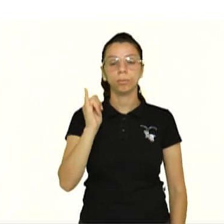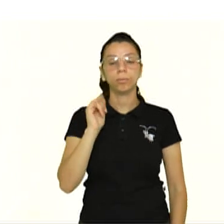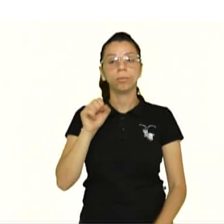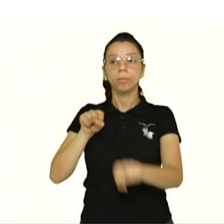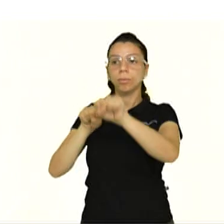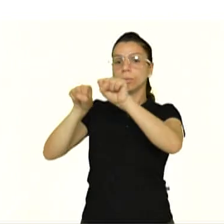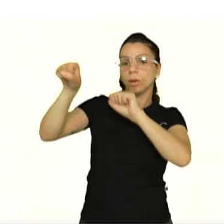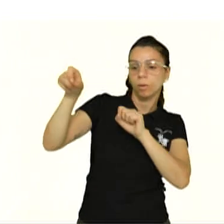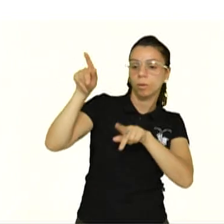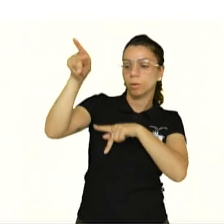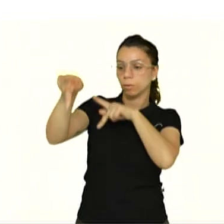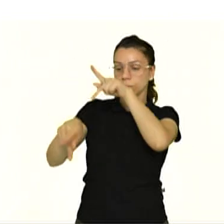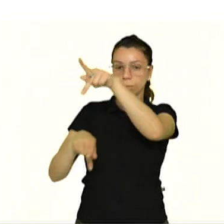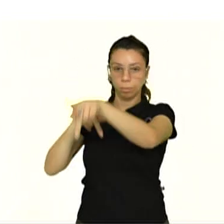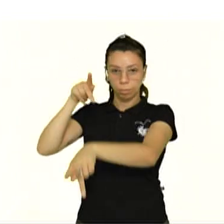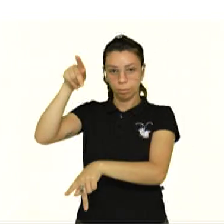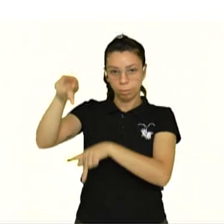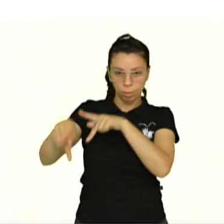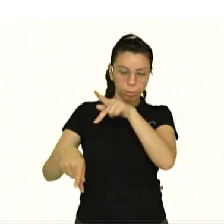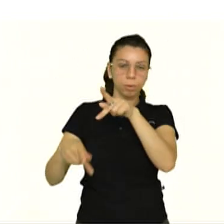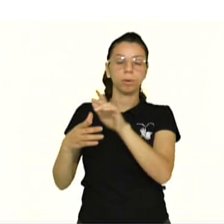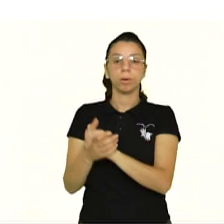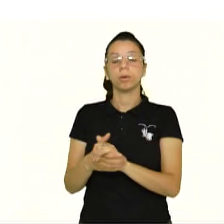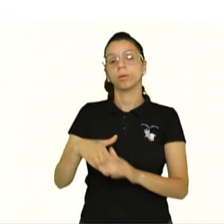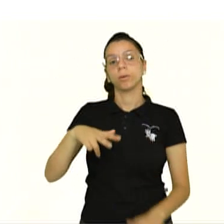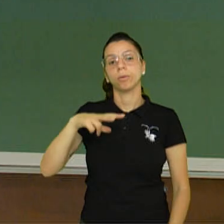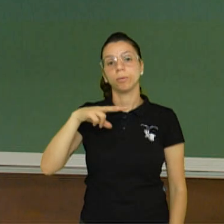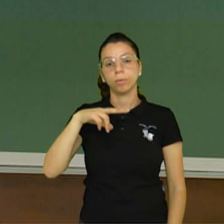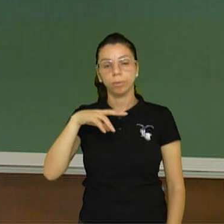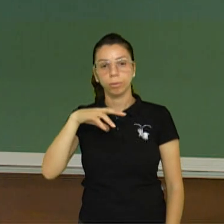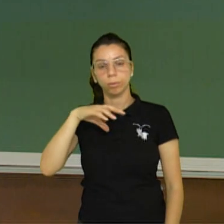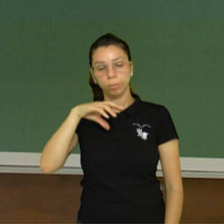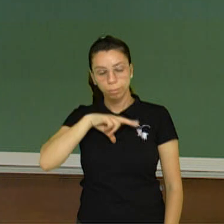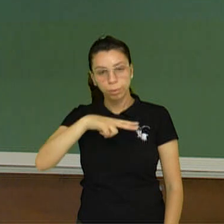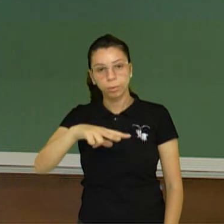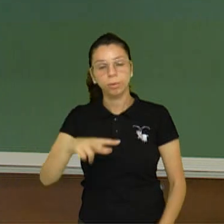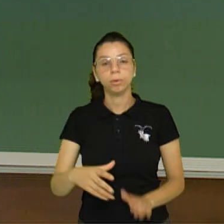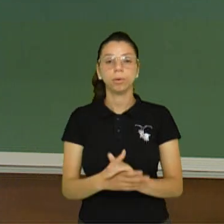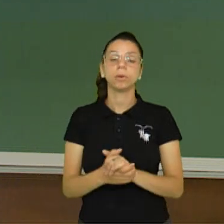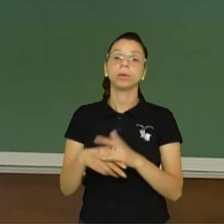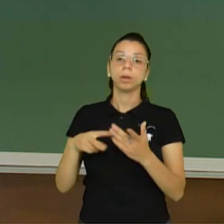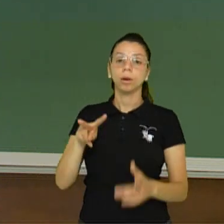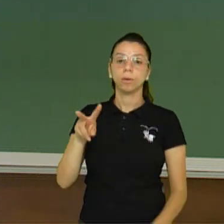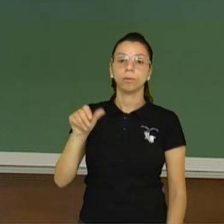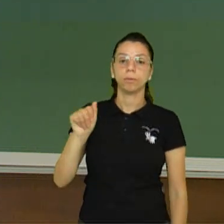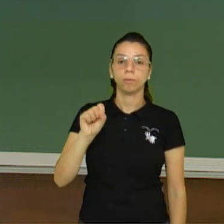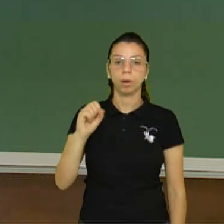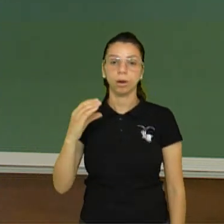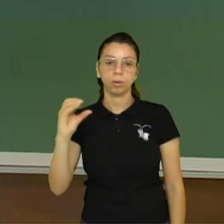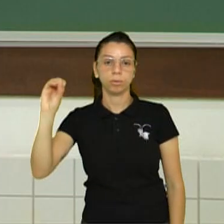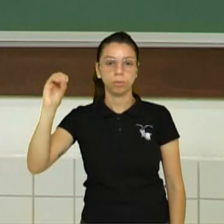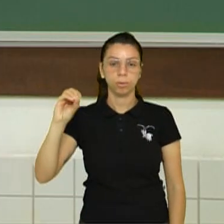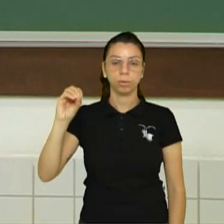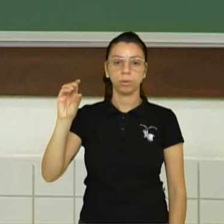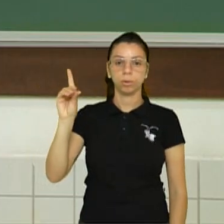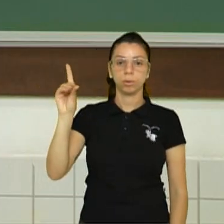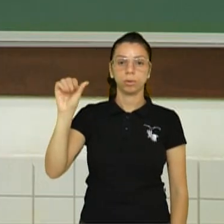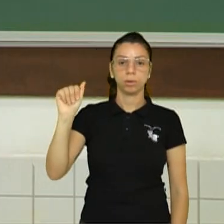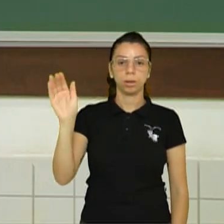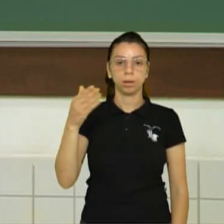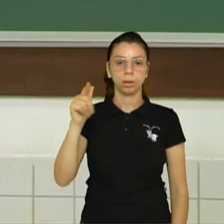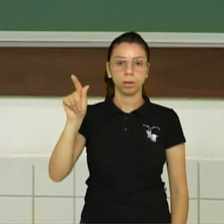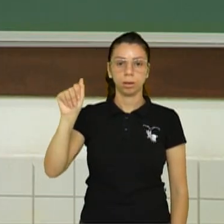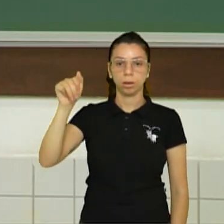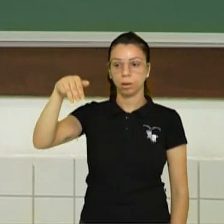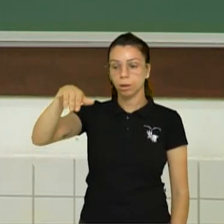herói de um povo, o povo lusitano, os portugueses, que é o Vasco da Gama. O Vasco da Gama em sua